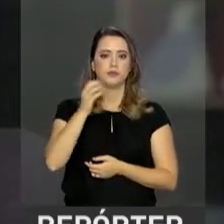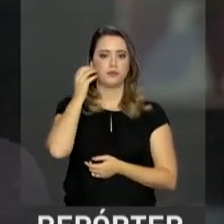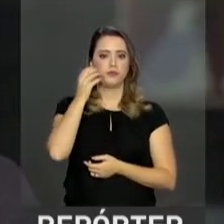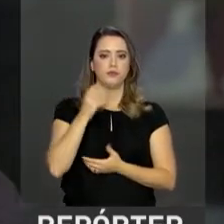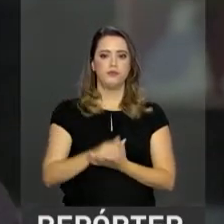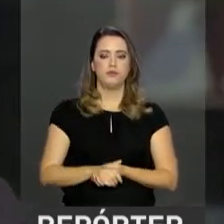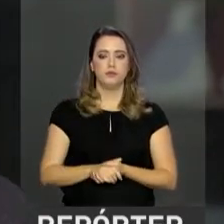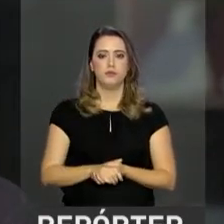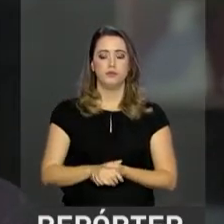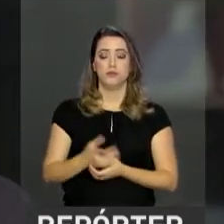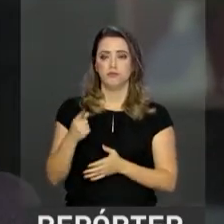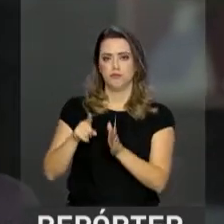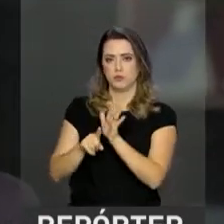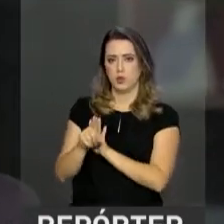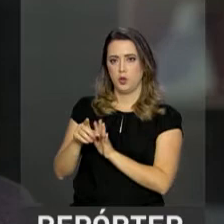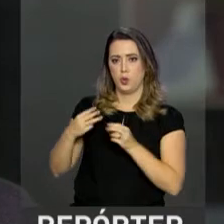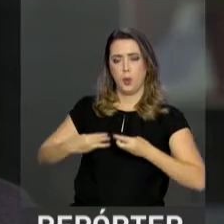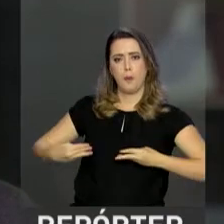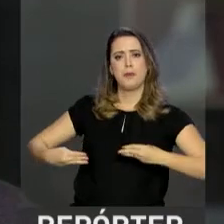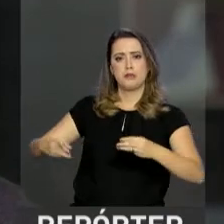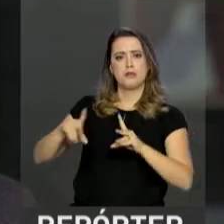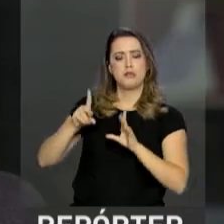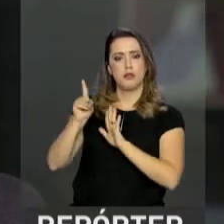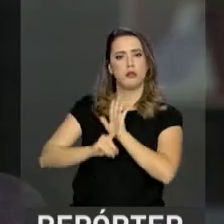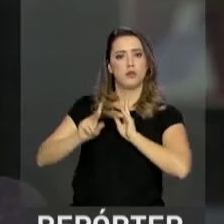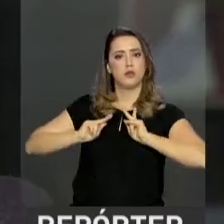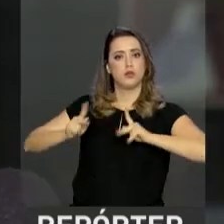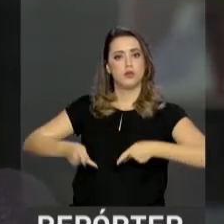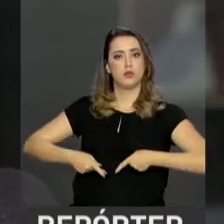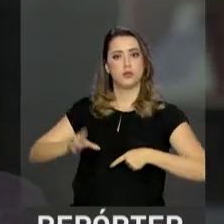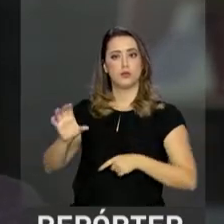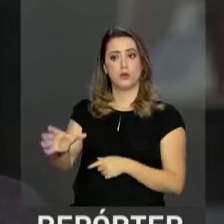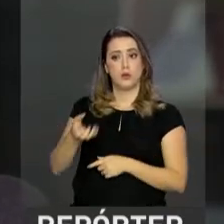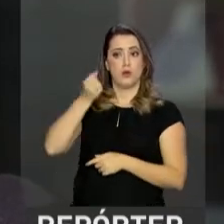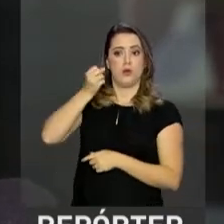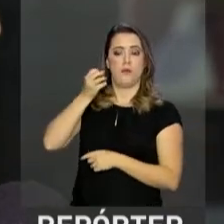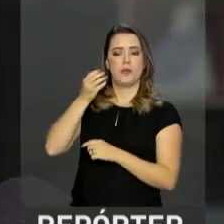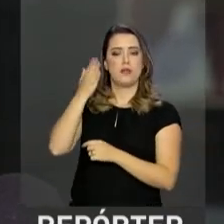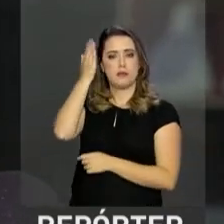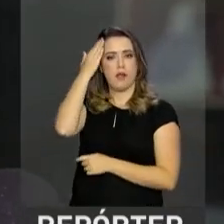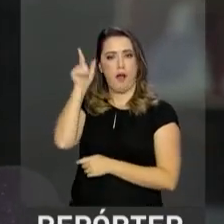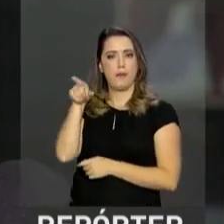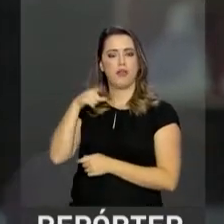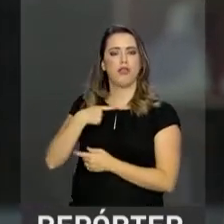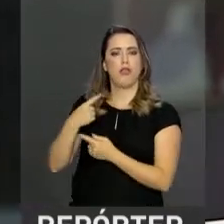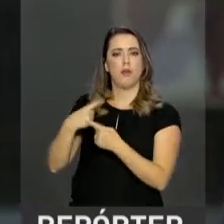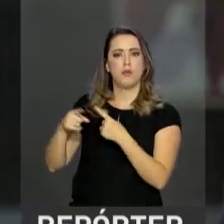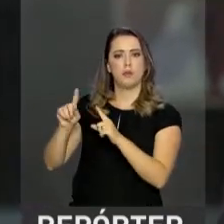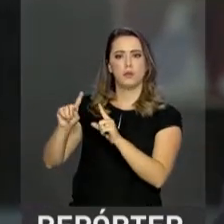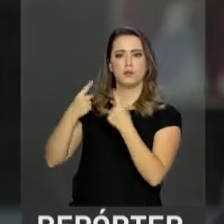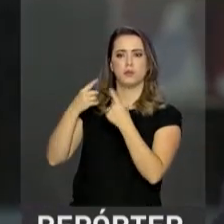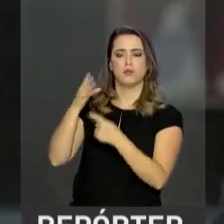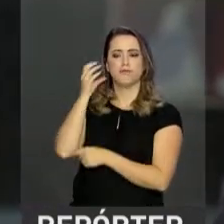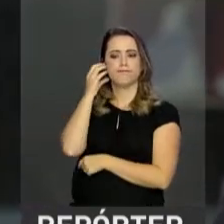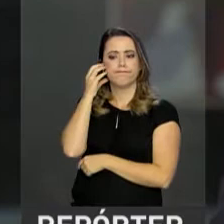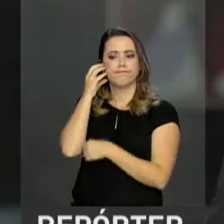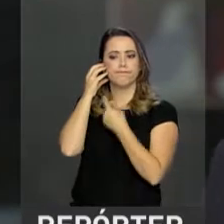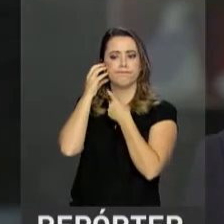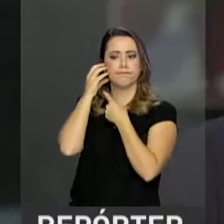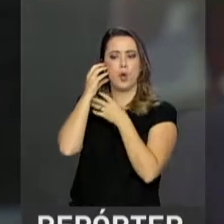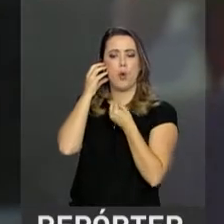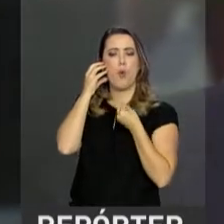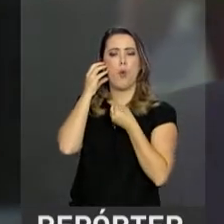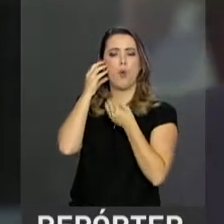Quando o Ministério dos Direitos Humanos recebe essas denúncias por meio do Disque 100, qual que é o procedimento que é tomado? Bem, as denúncias